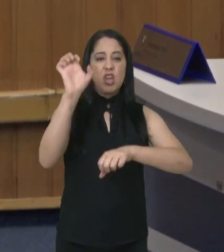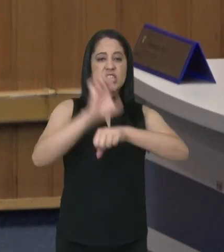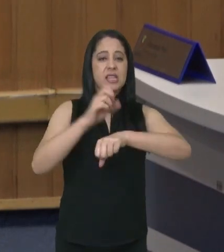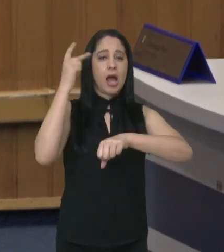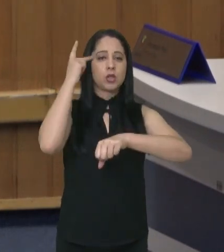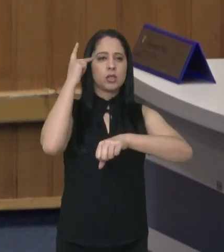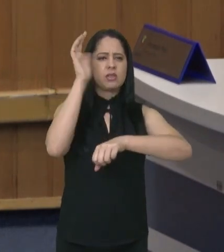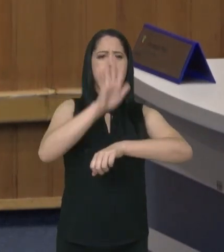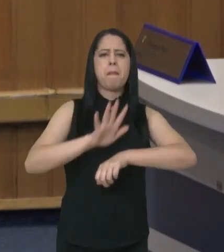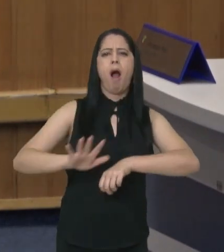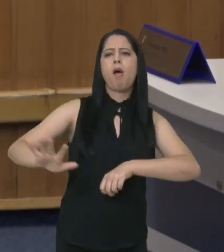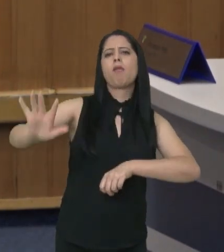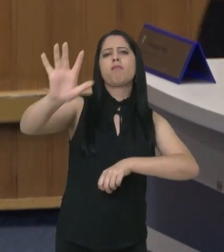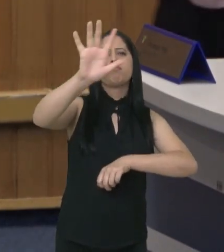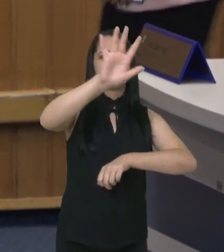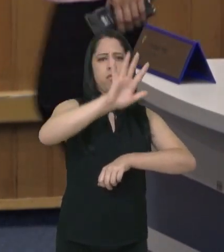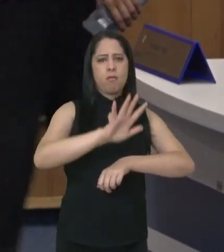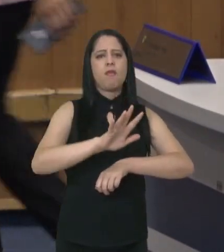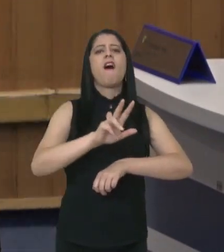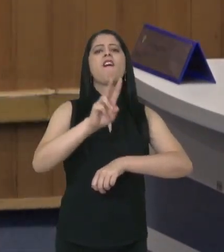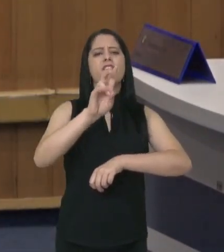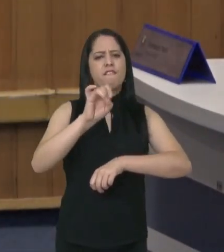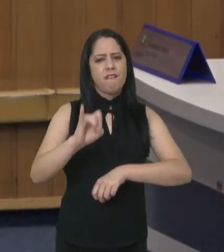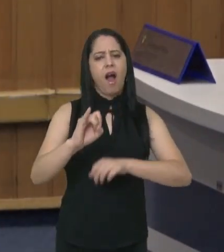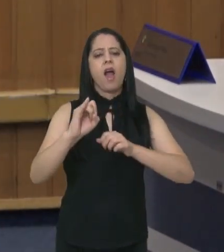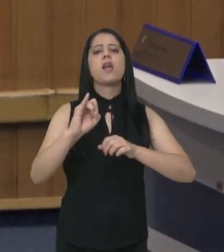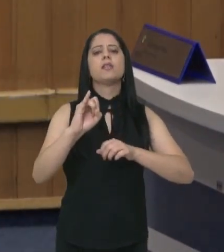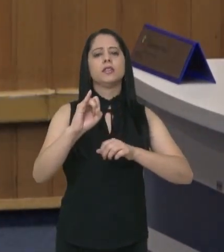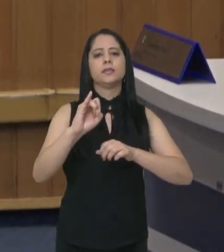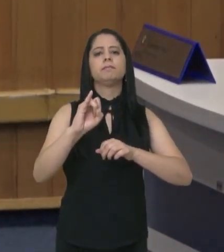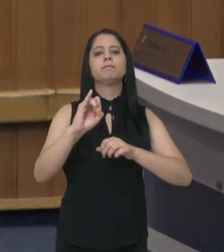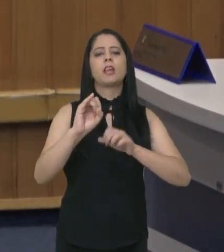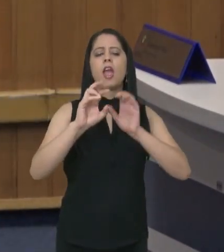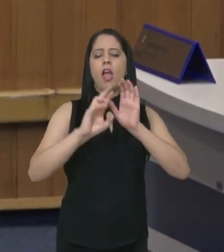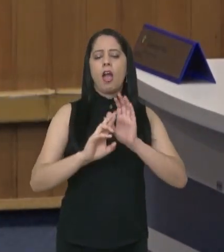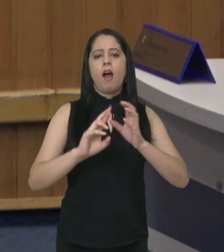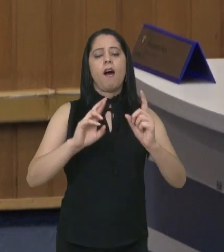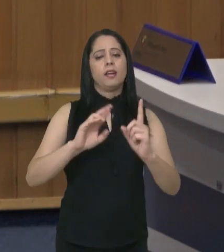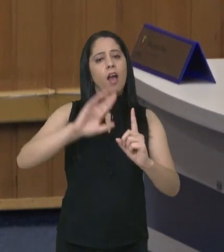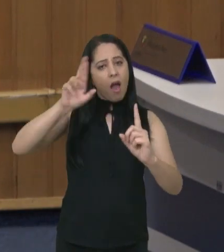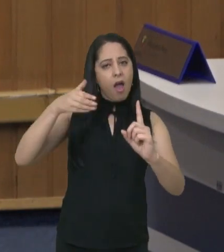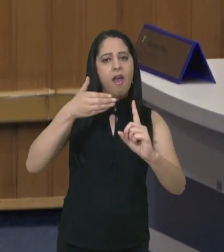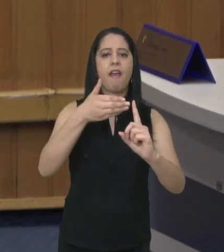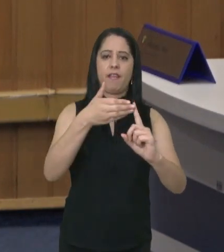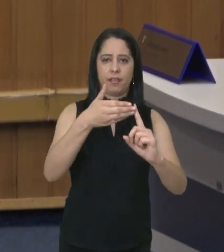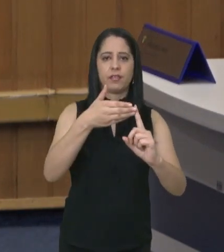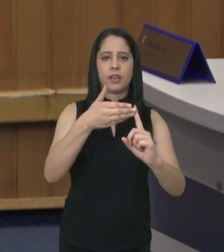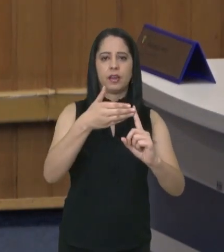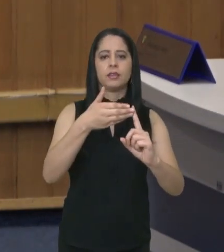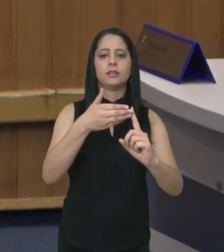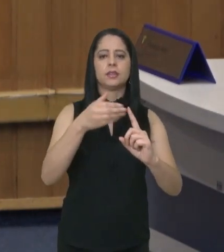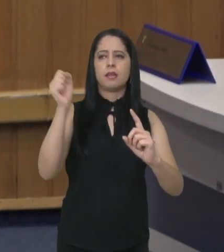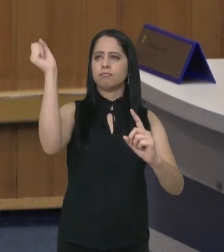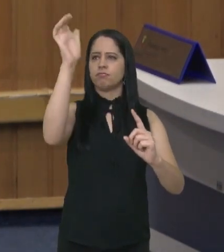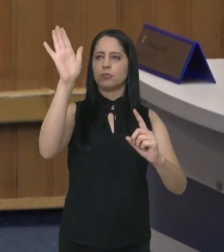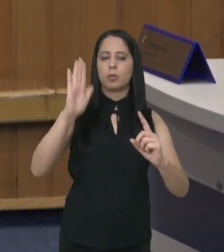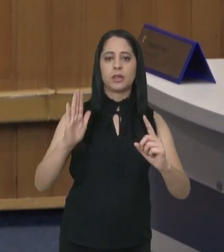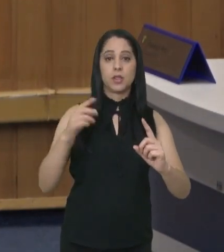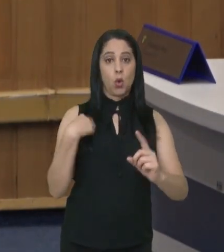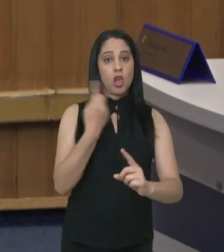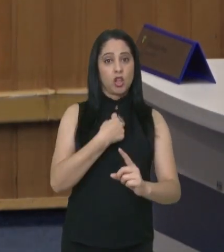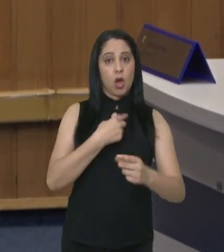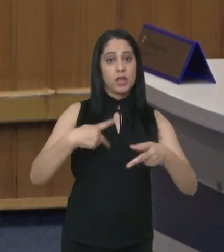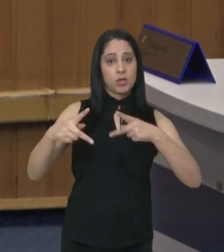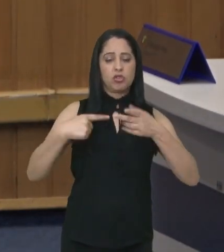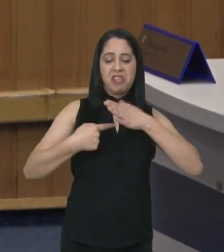Paulo, mais uma vez, vai também ser referência para todo o Brasil. E nós, São José dos Campos, podendo mostrar